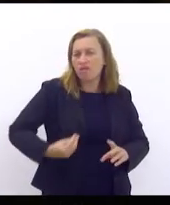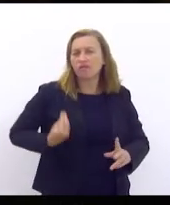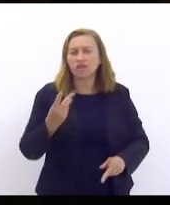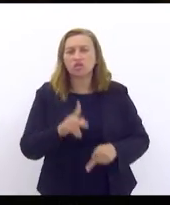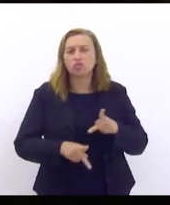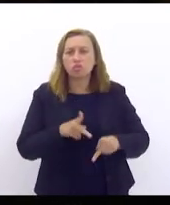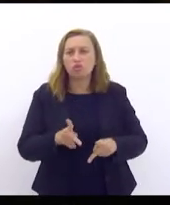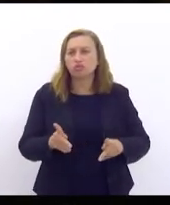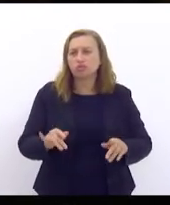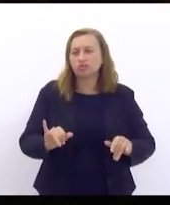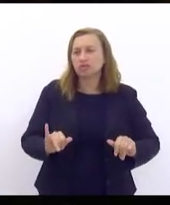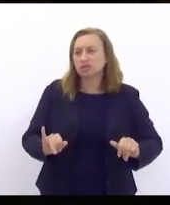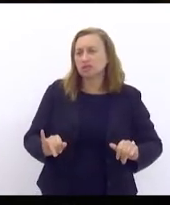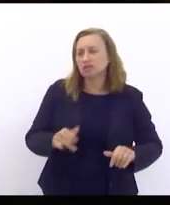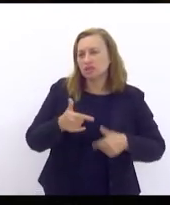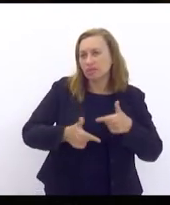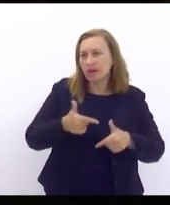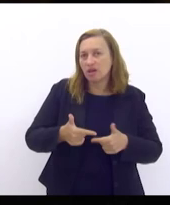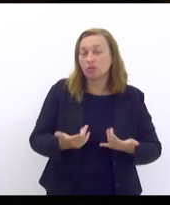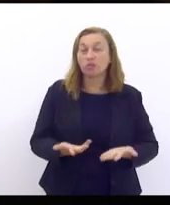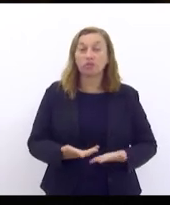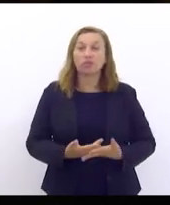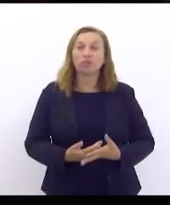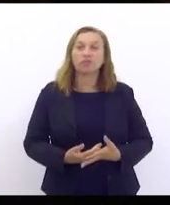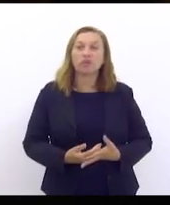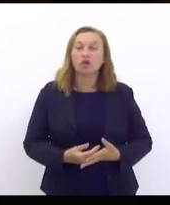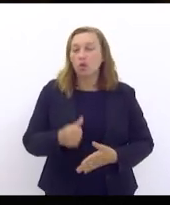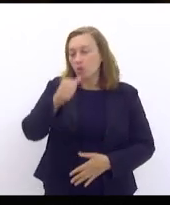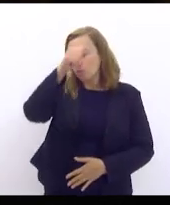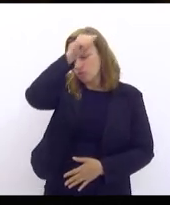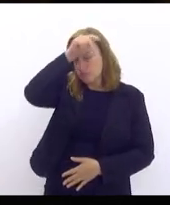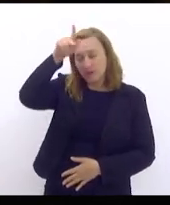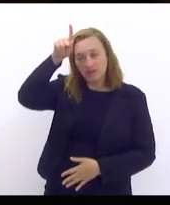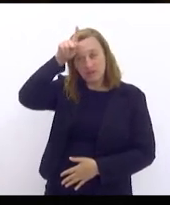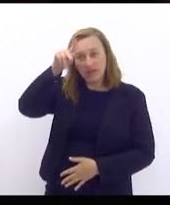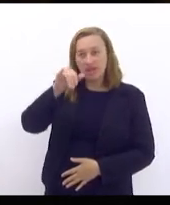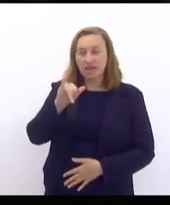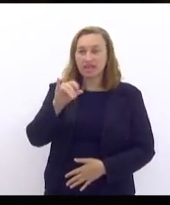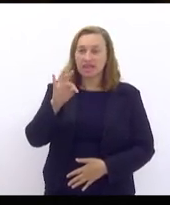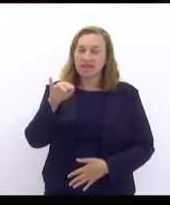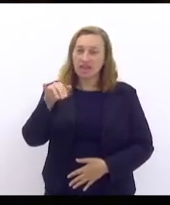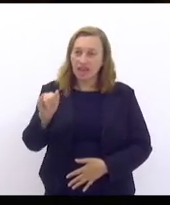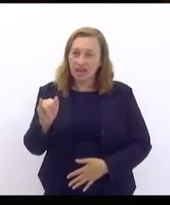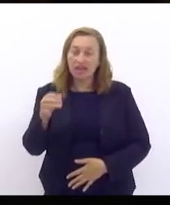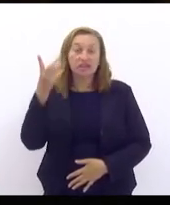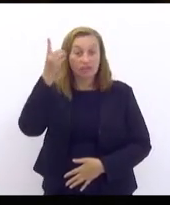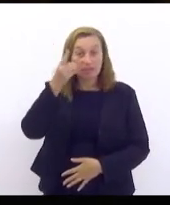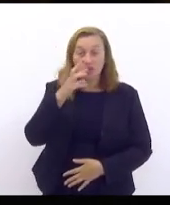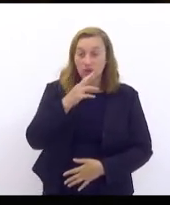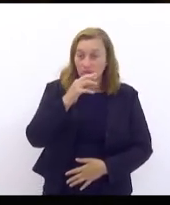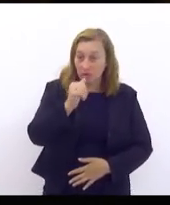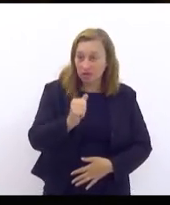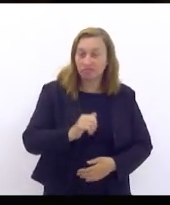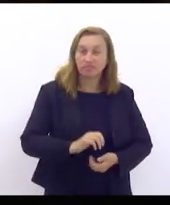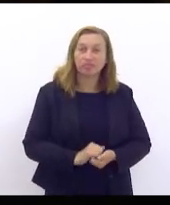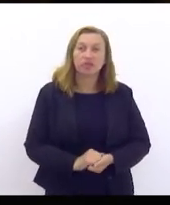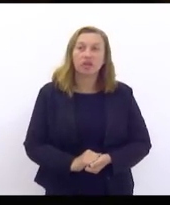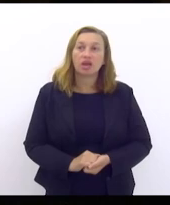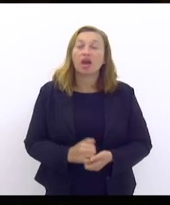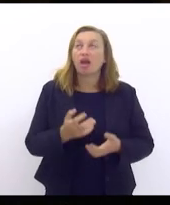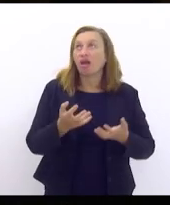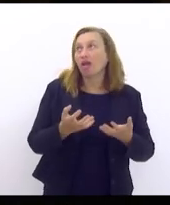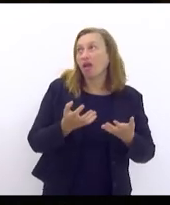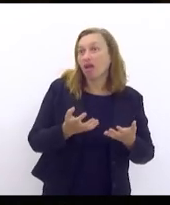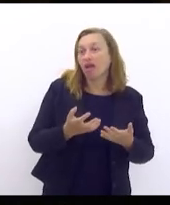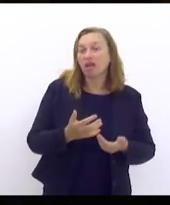do trabalhador, eis que surge o prefeito de Itatiaia, deputado Rodrigo Amorim, querendo